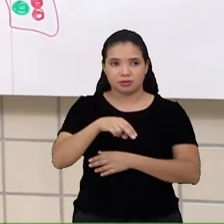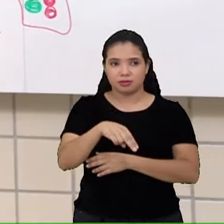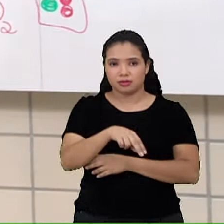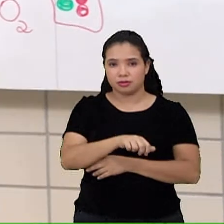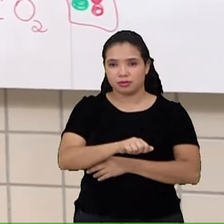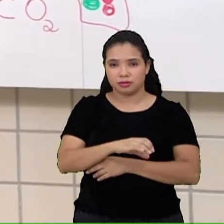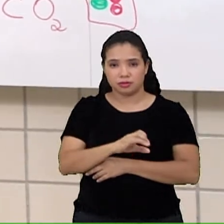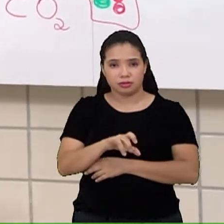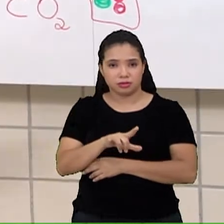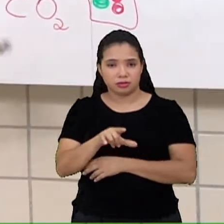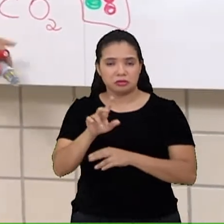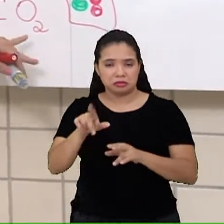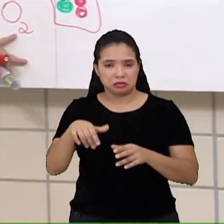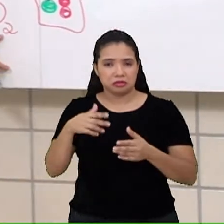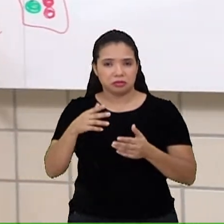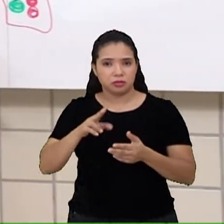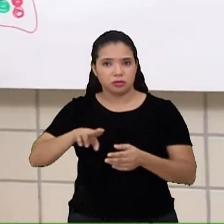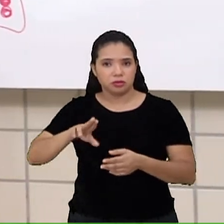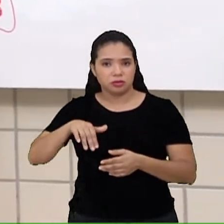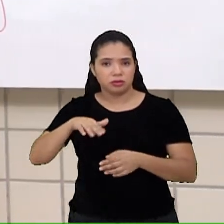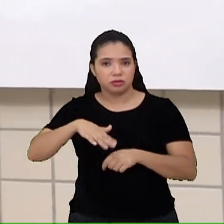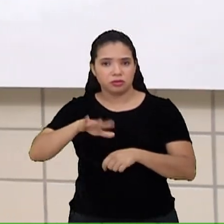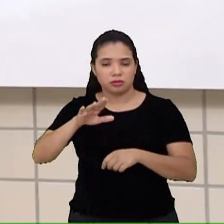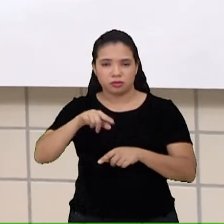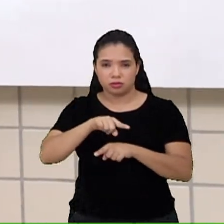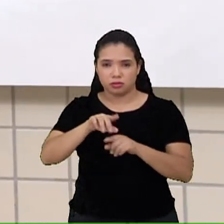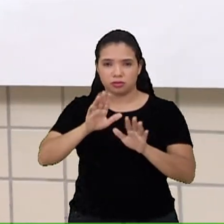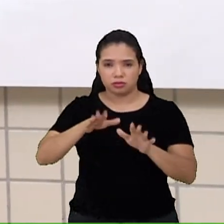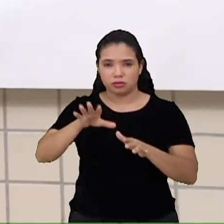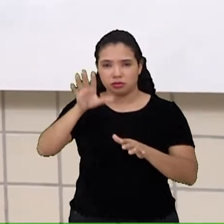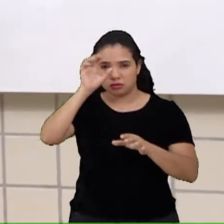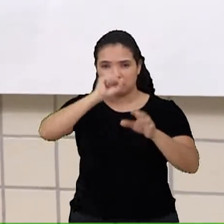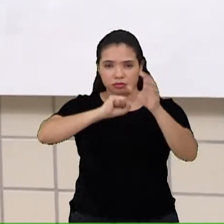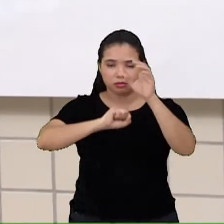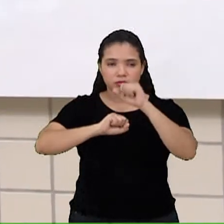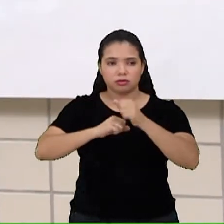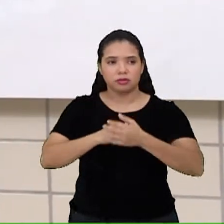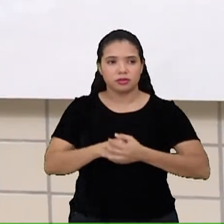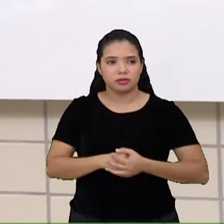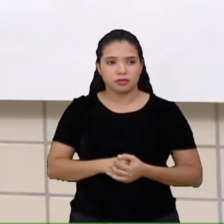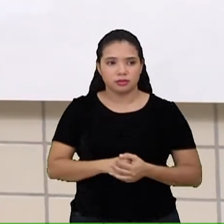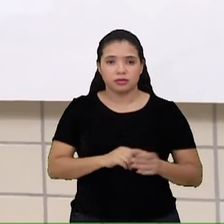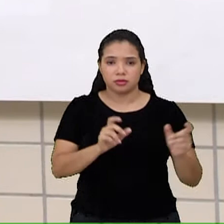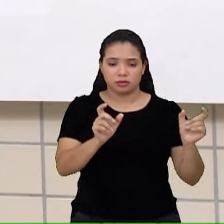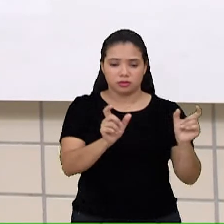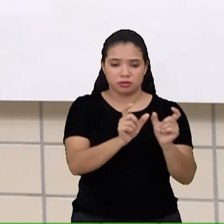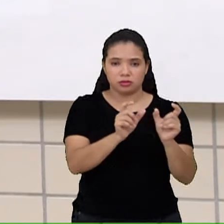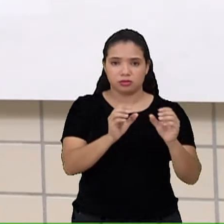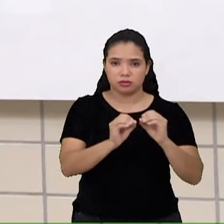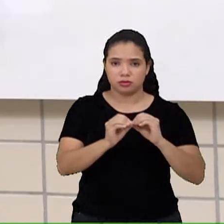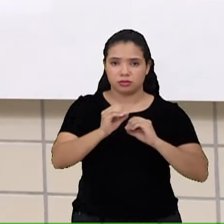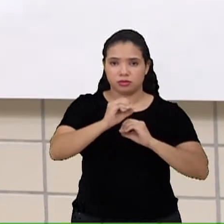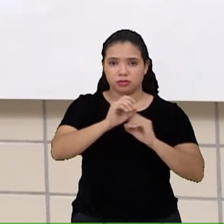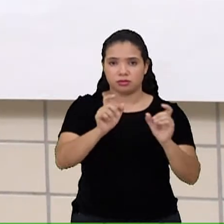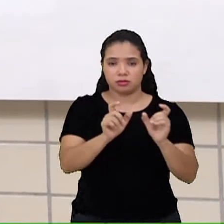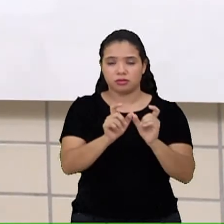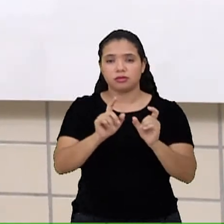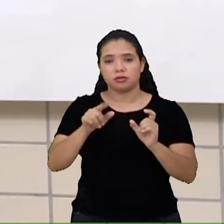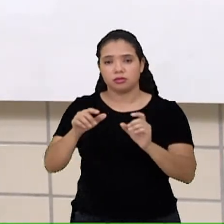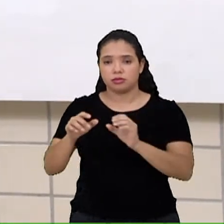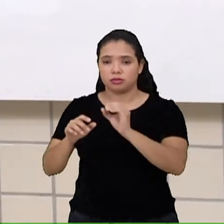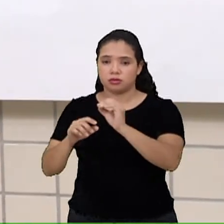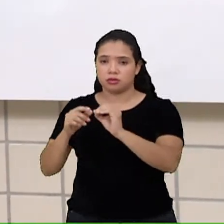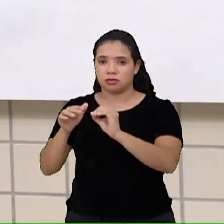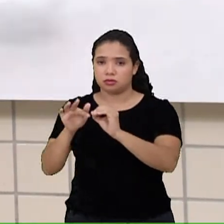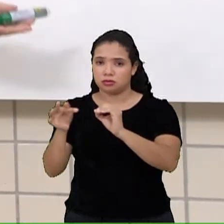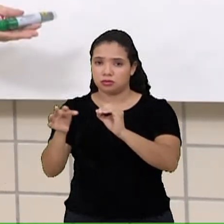que são os mais comuns, né? Aqui como exemplo de uma substância composta. E a água também, a fórmula da água, H2O, que também